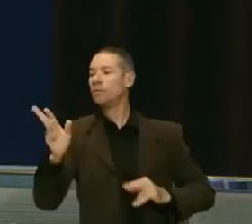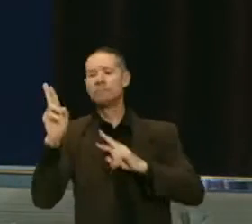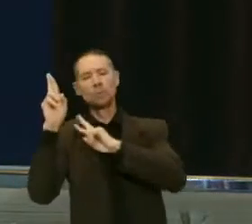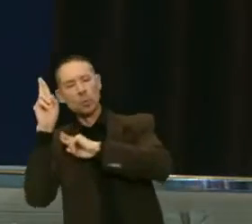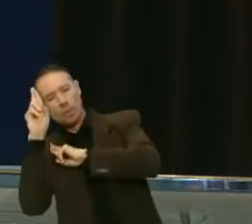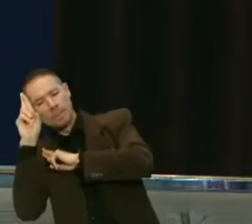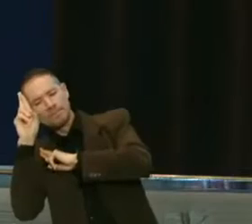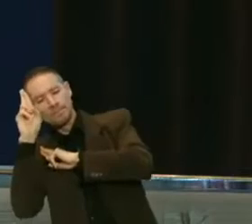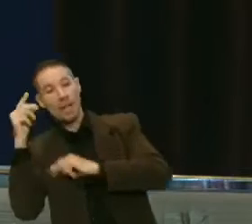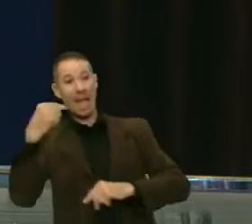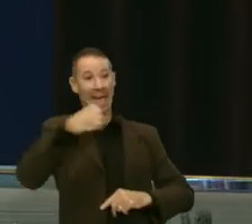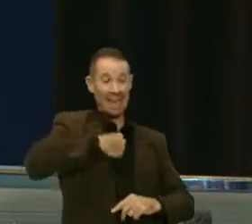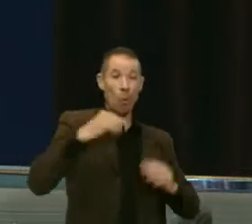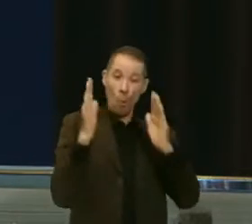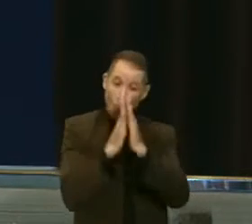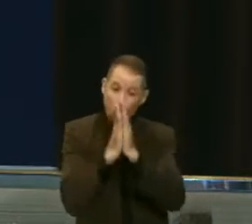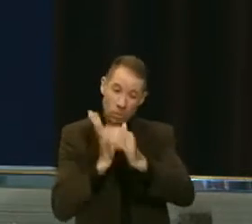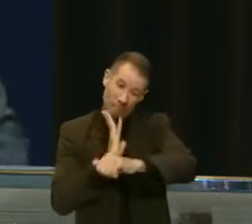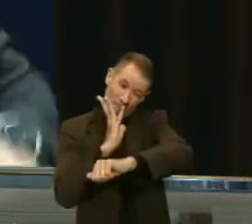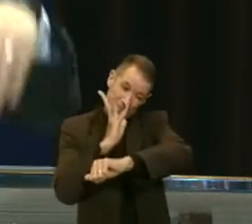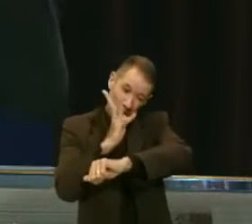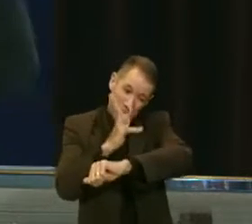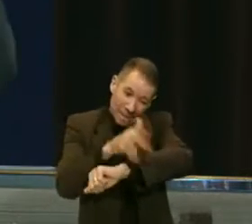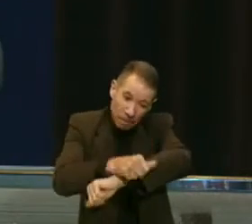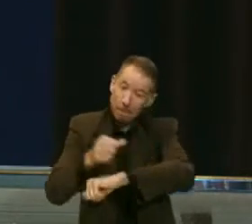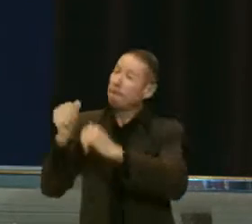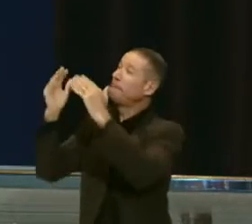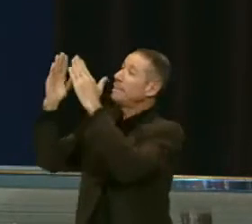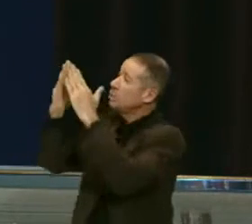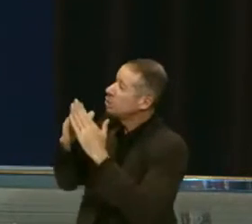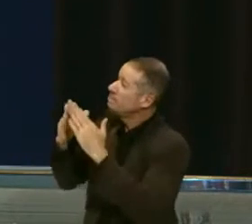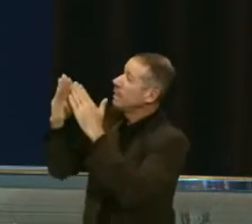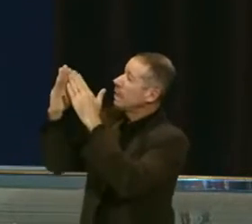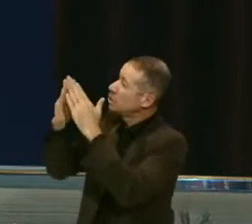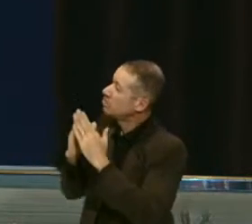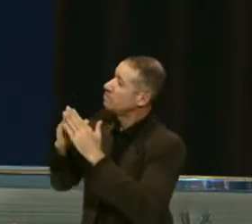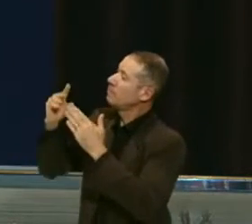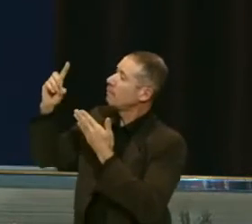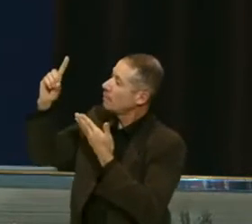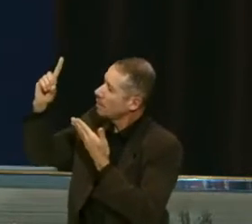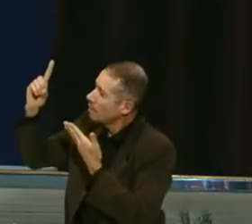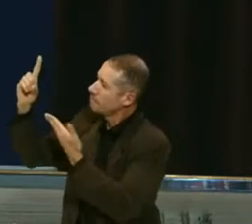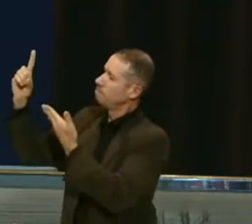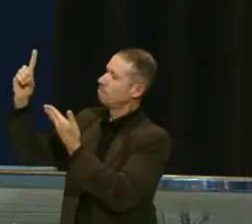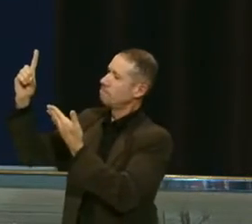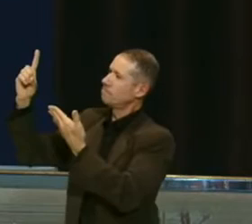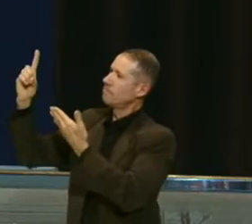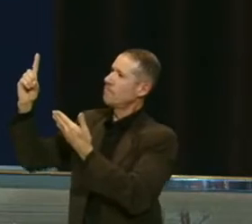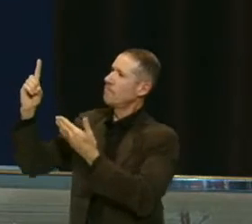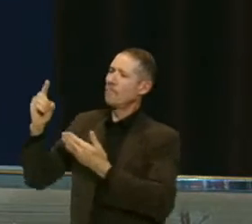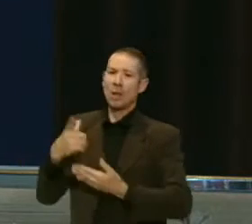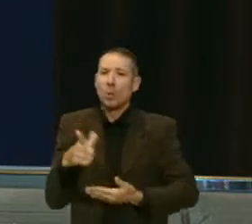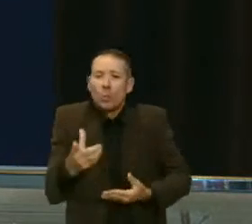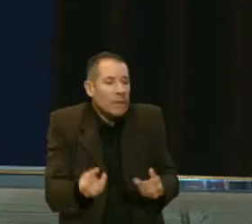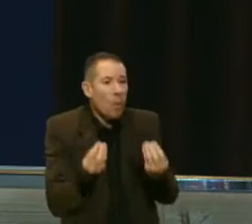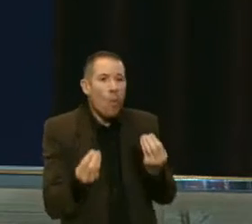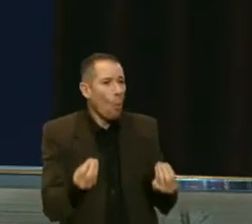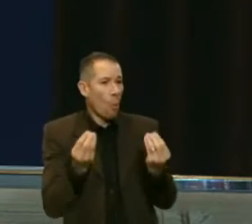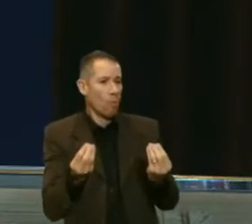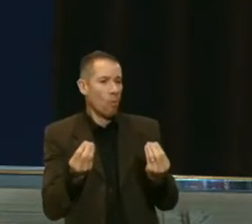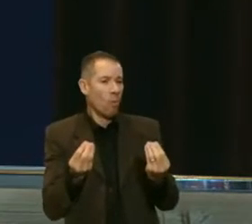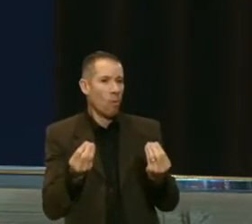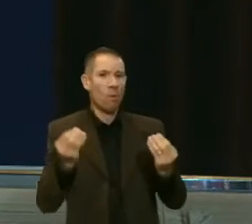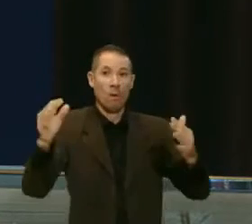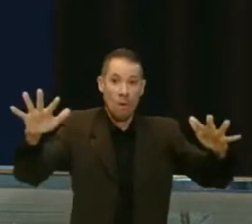fiquei orando aquela madrugada toda, pedindo, Deus, não tem como